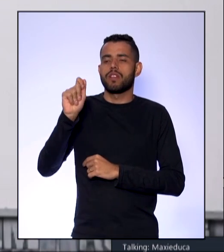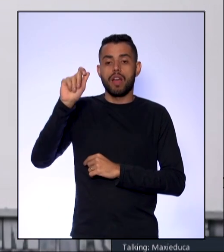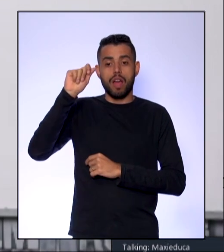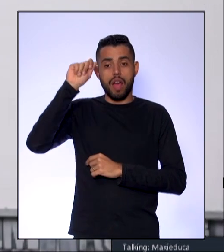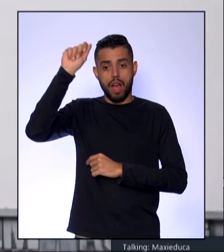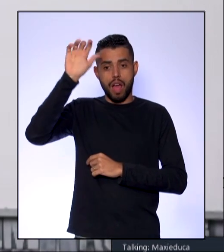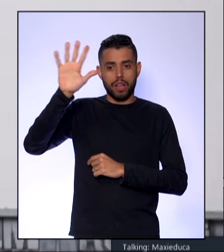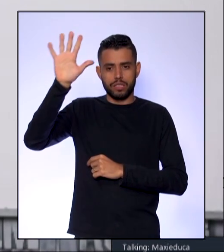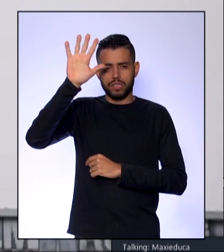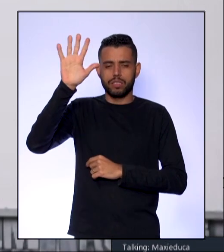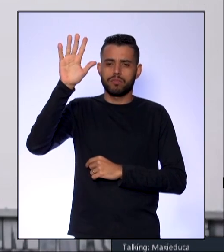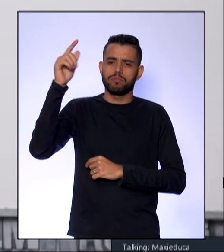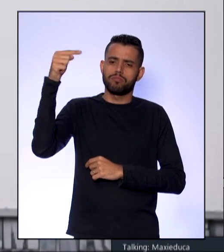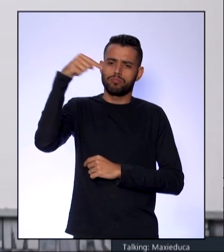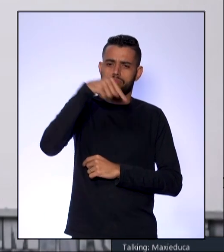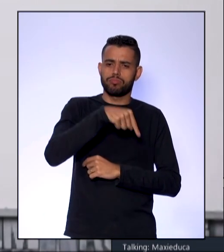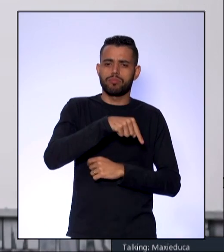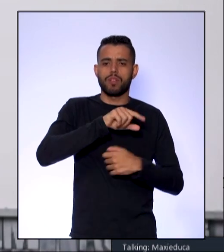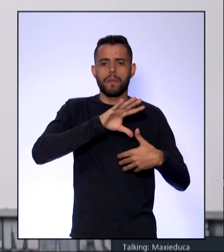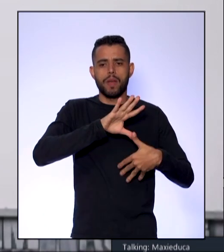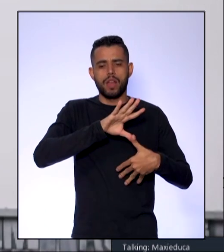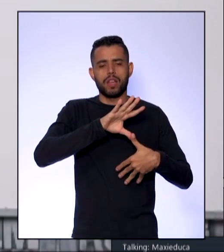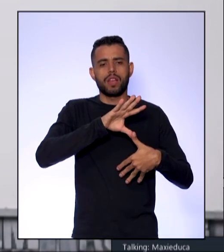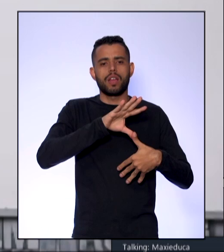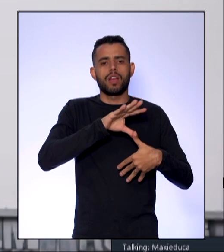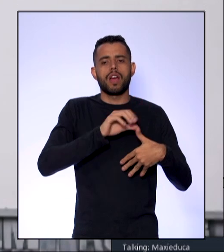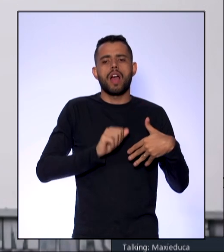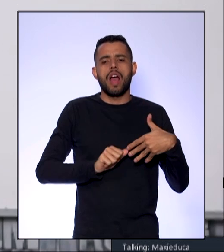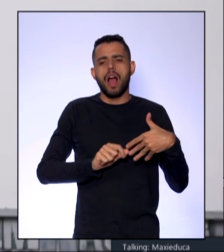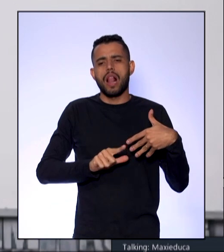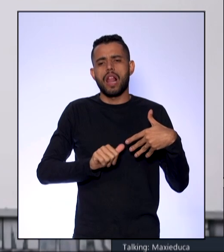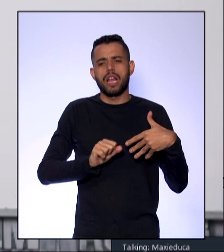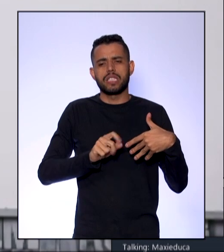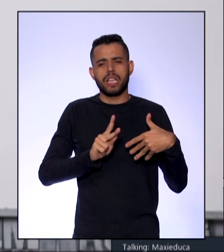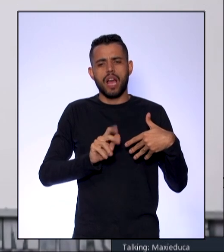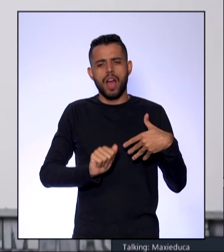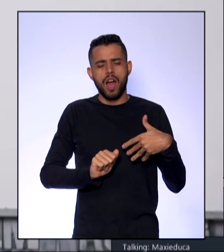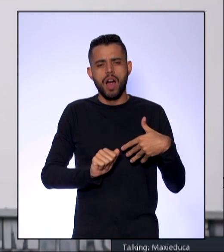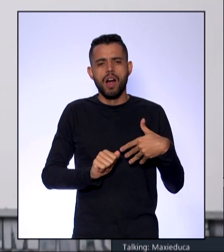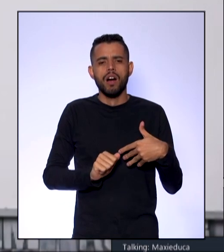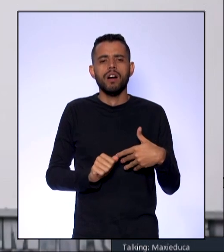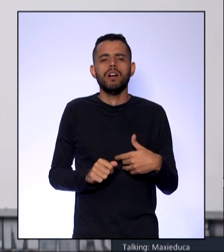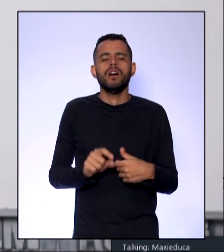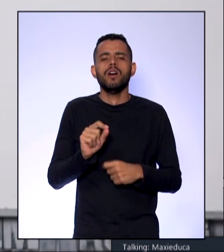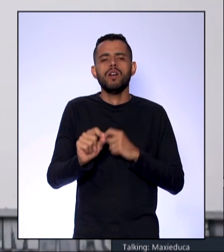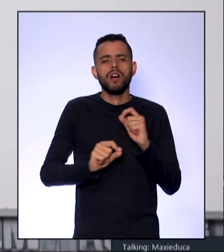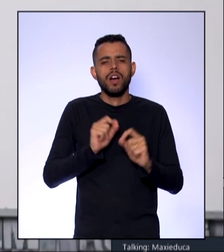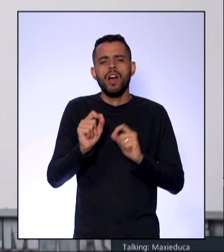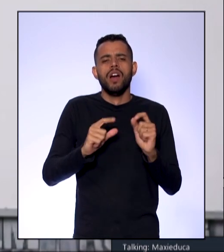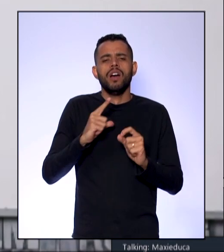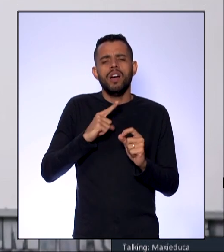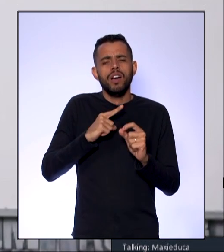América, no Alasca, nós teremos a formação de um grande sítio